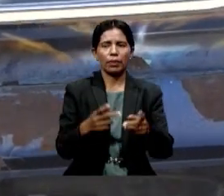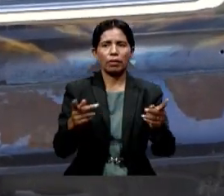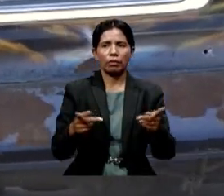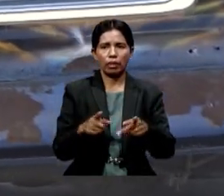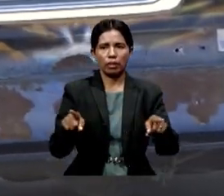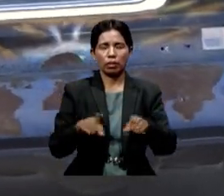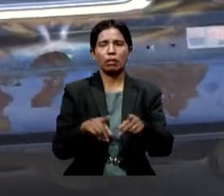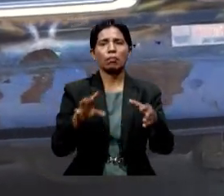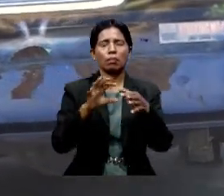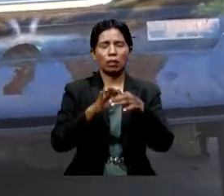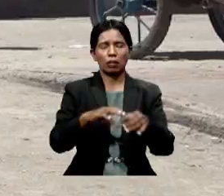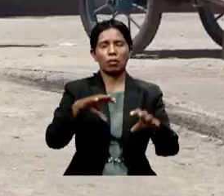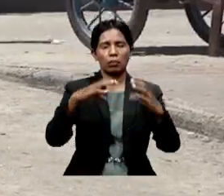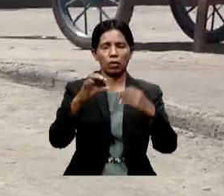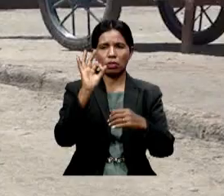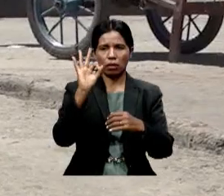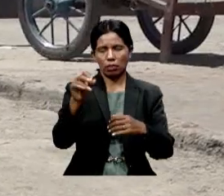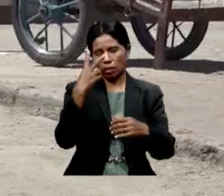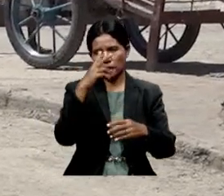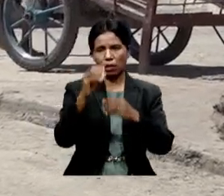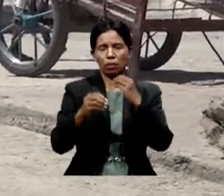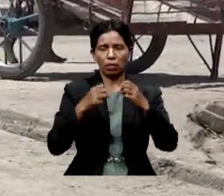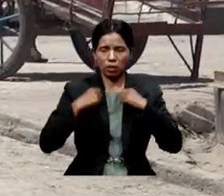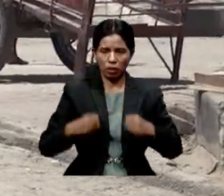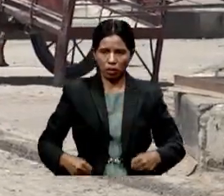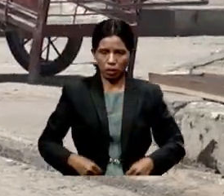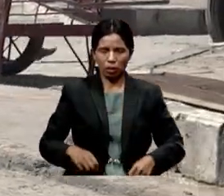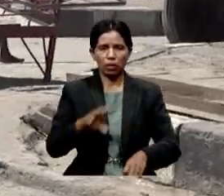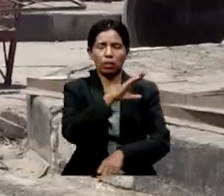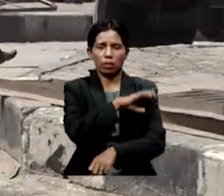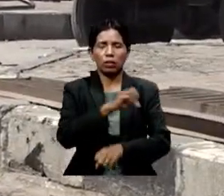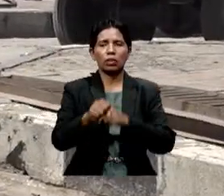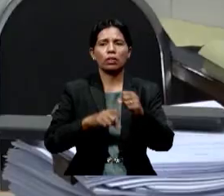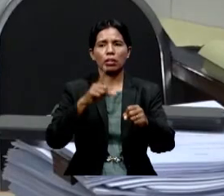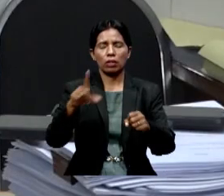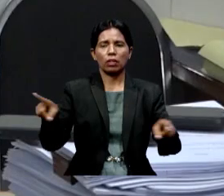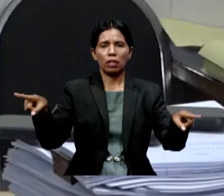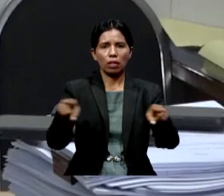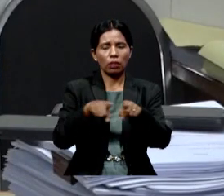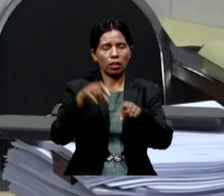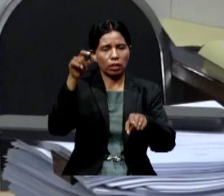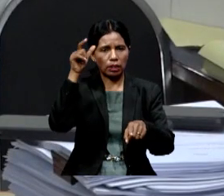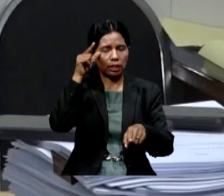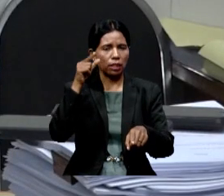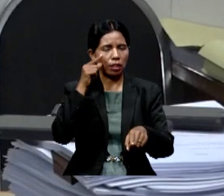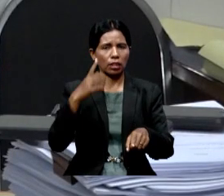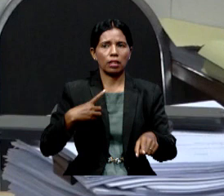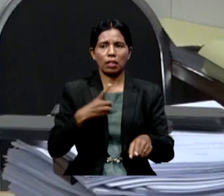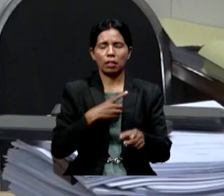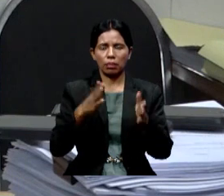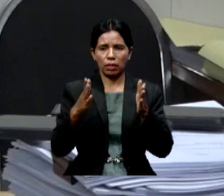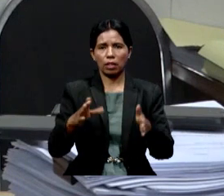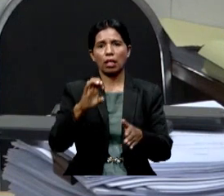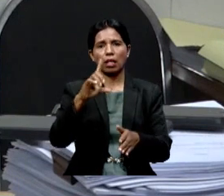Hanesa, membro Comissão EFI, nebe trata assunto Saúde, Segurança Social no Igualdade de Gênero. Deputada Helena